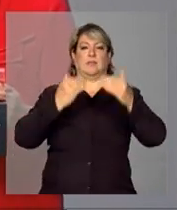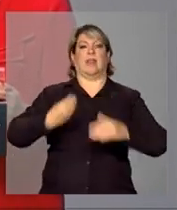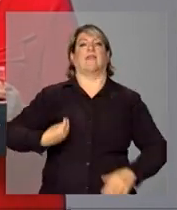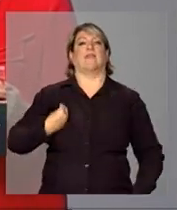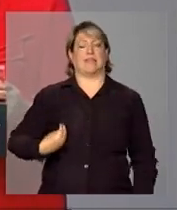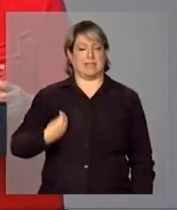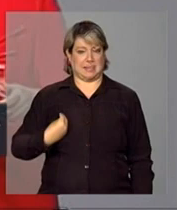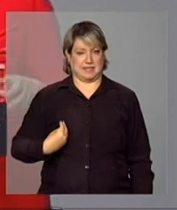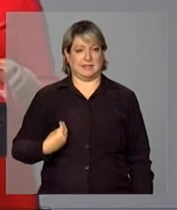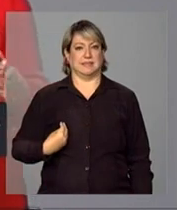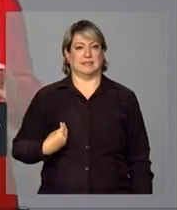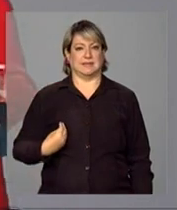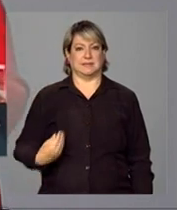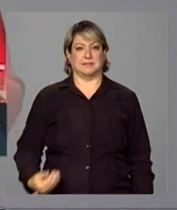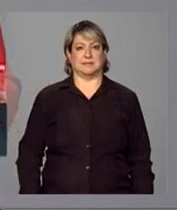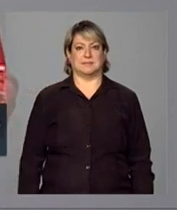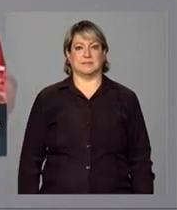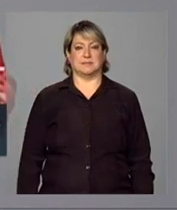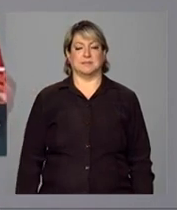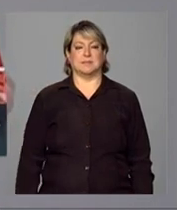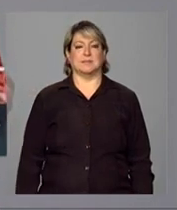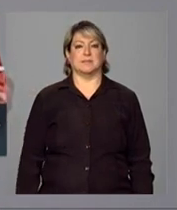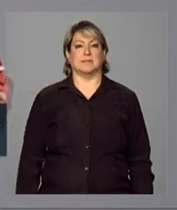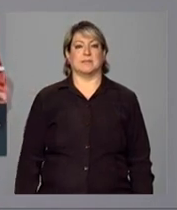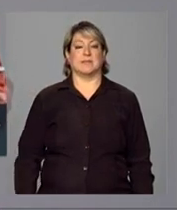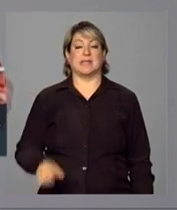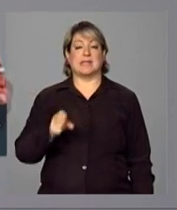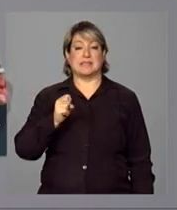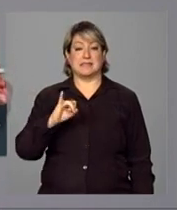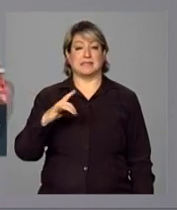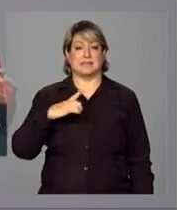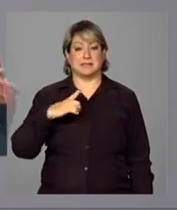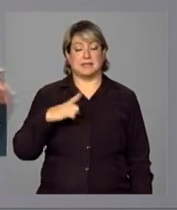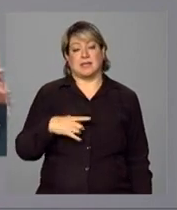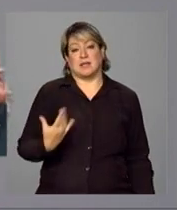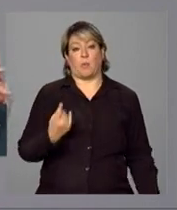vida. Se tem um conselho